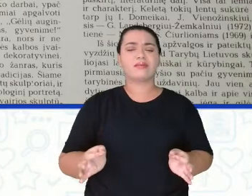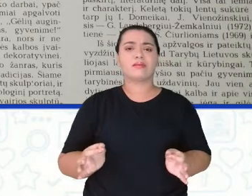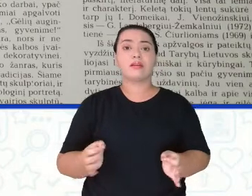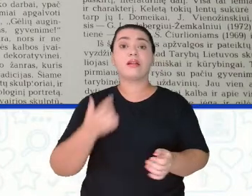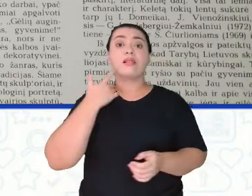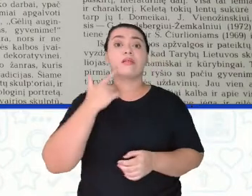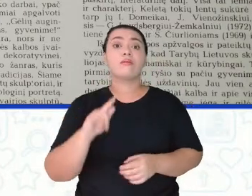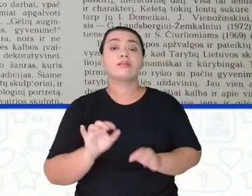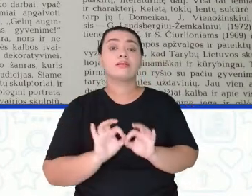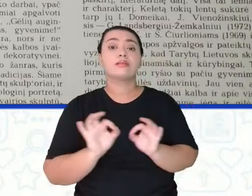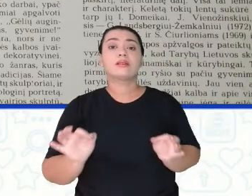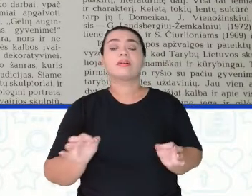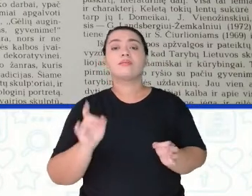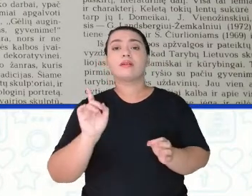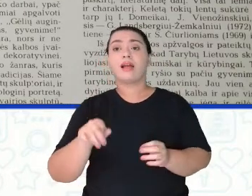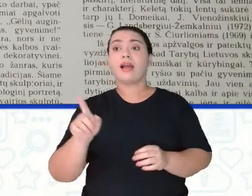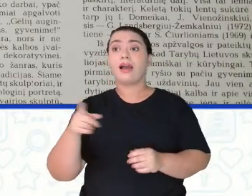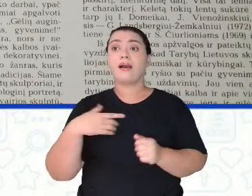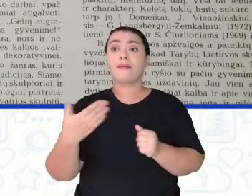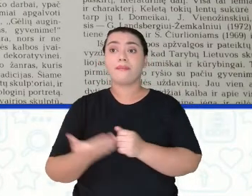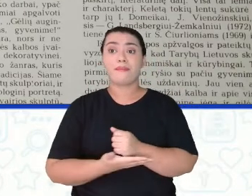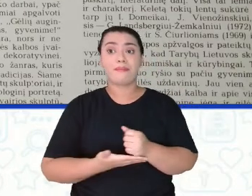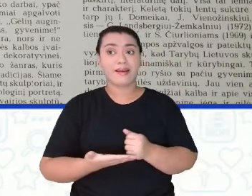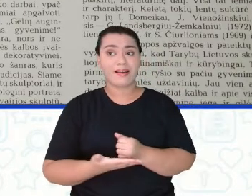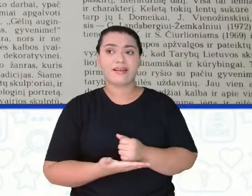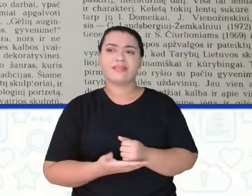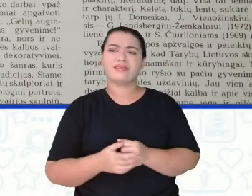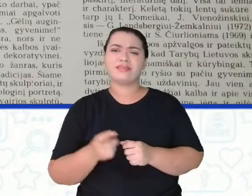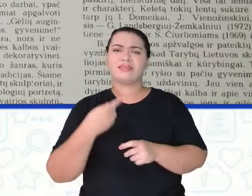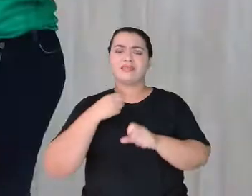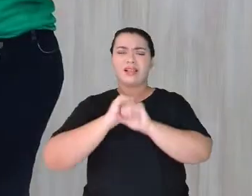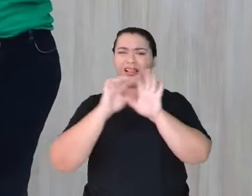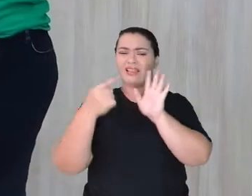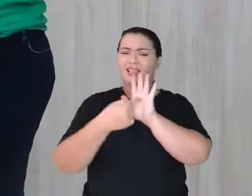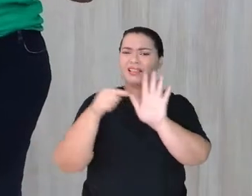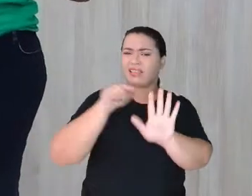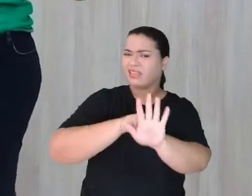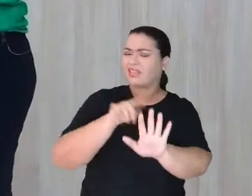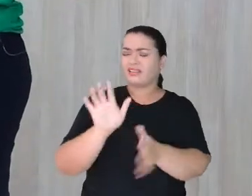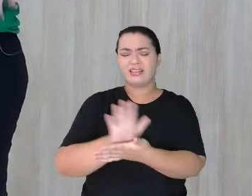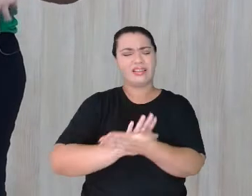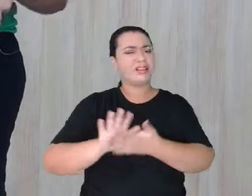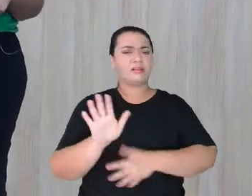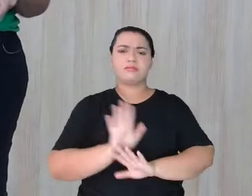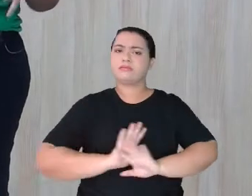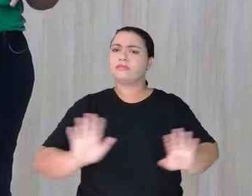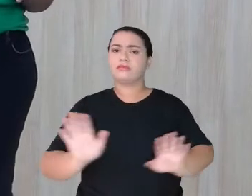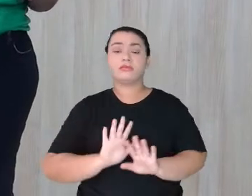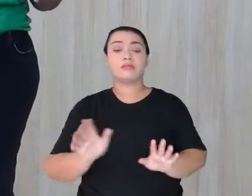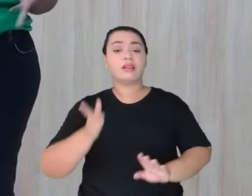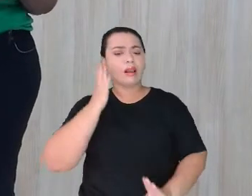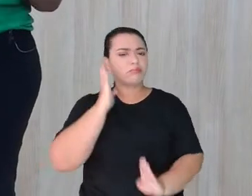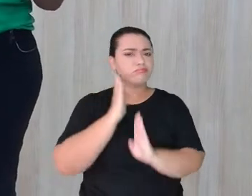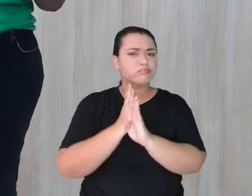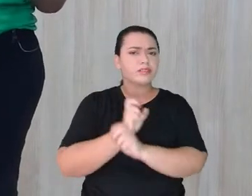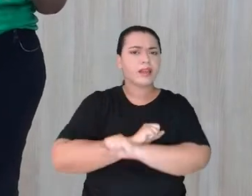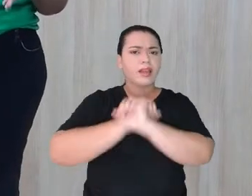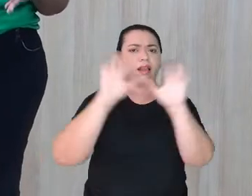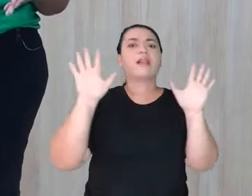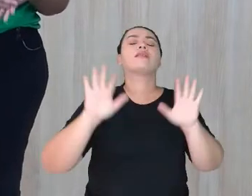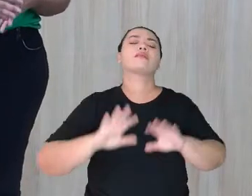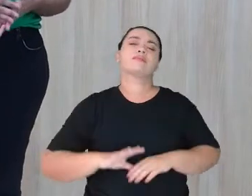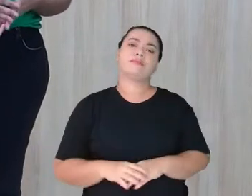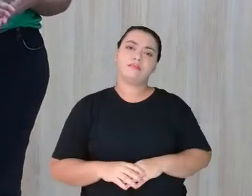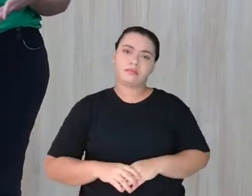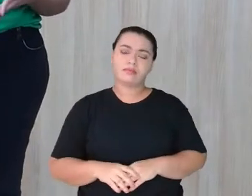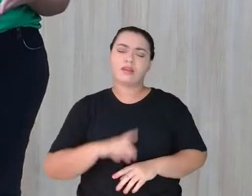para texto jornalístico, né? Nada de metáforas, nada de firulas, nada de coisa que se assemelhe com literatura. É um texto